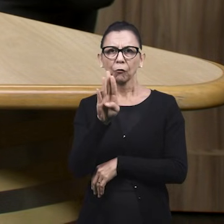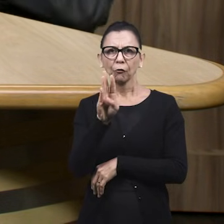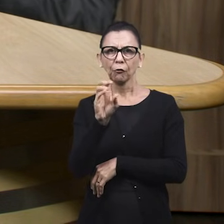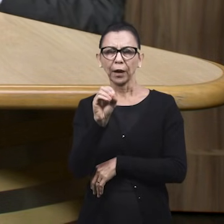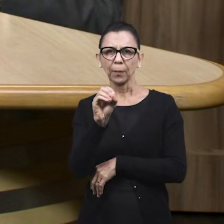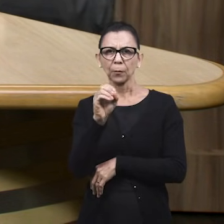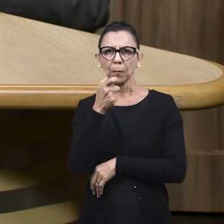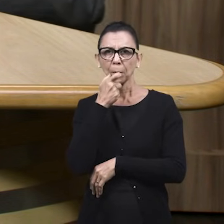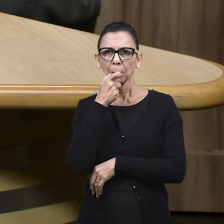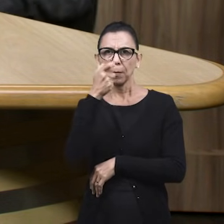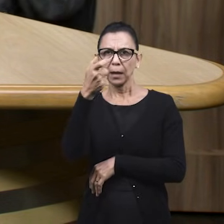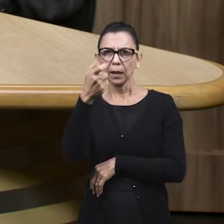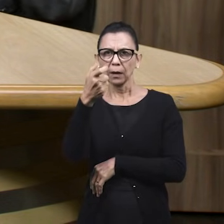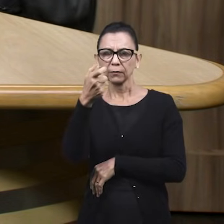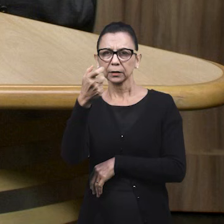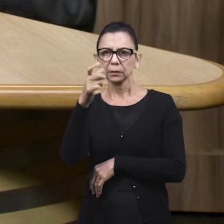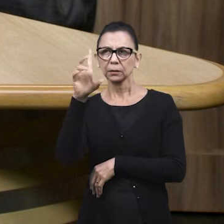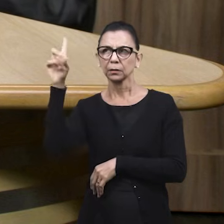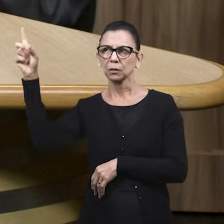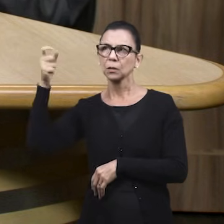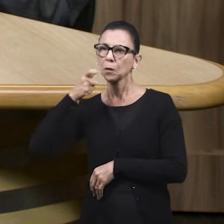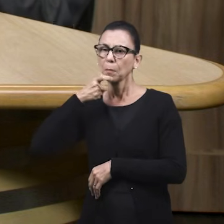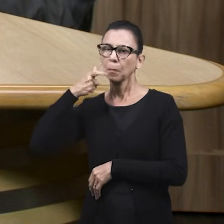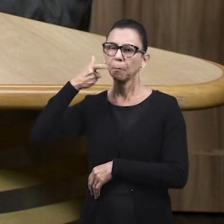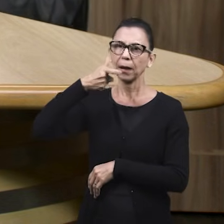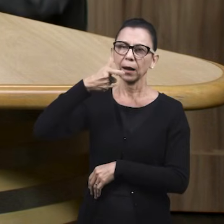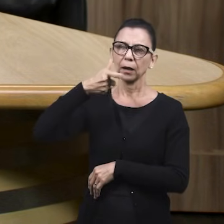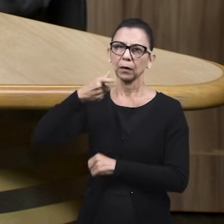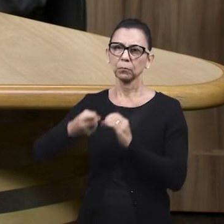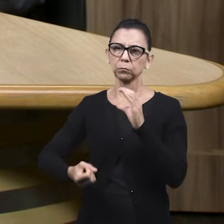tudo com a sua palavra. Essa palavra está diante de nós.